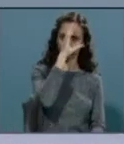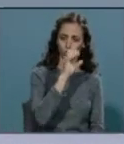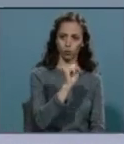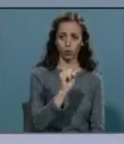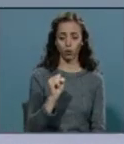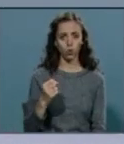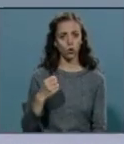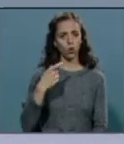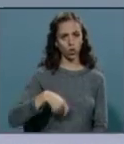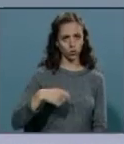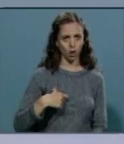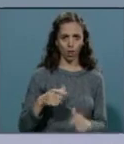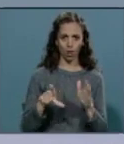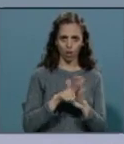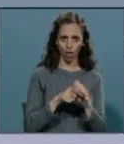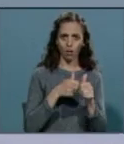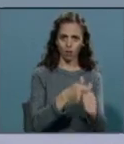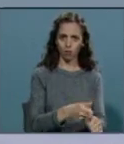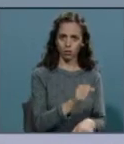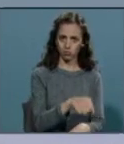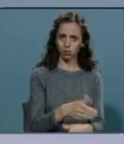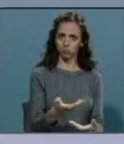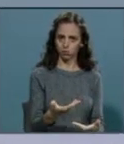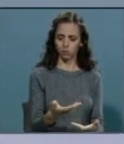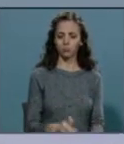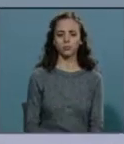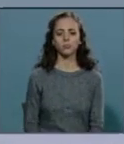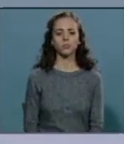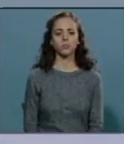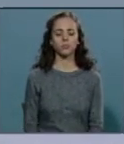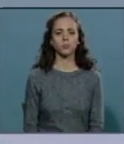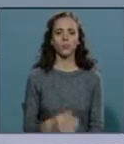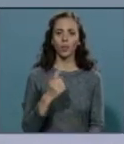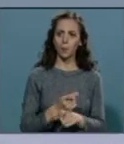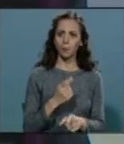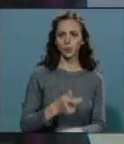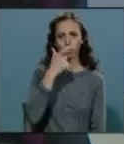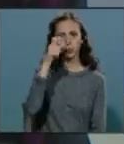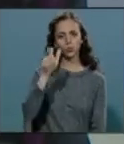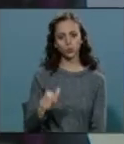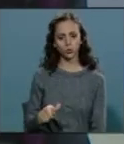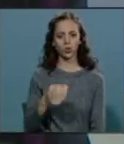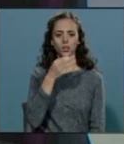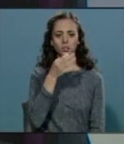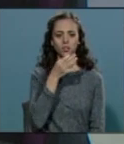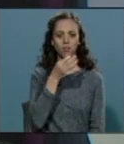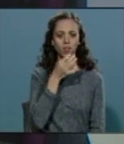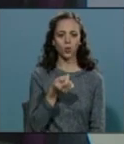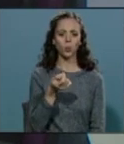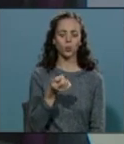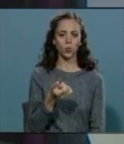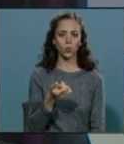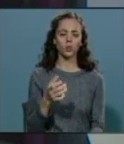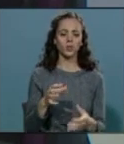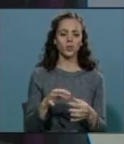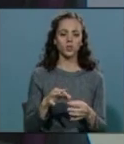nacional afirmou o governo a cumprir a lei i e agora o amiga ficar falar muito de uma pessoa que já estava lá durante o